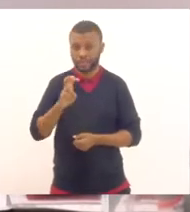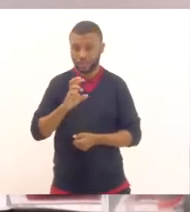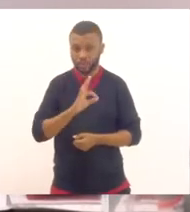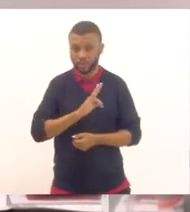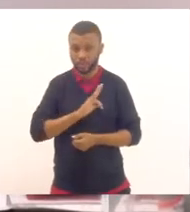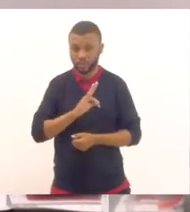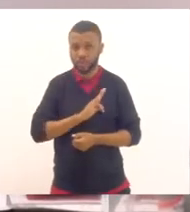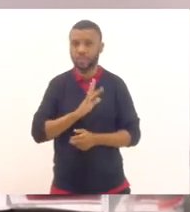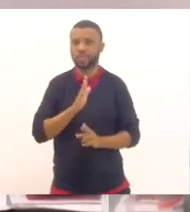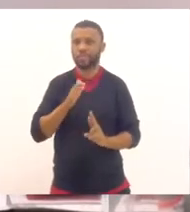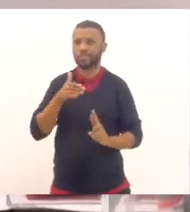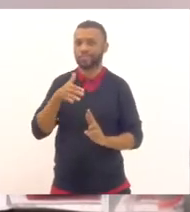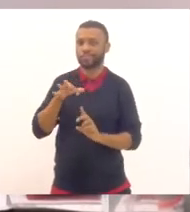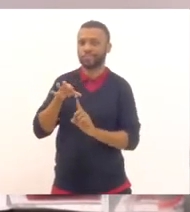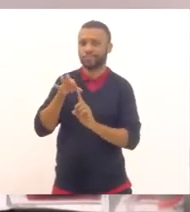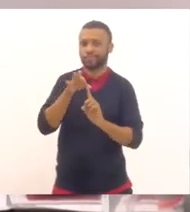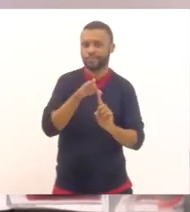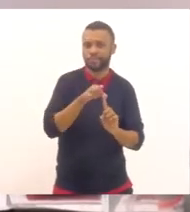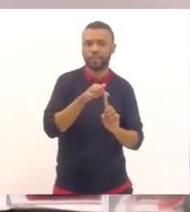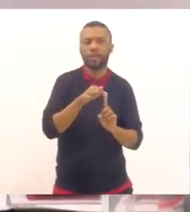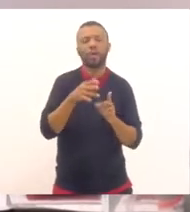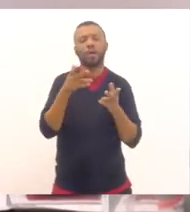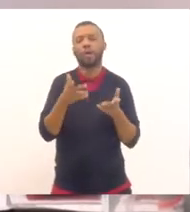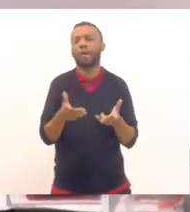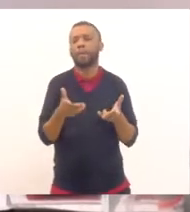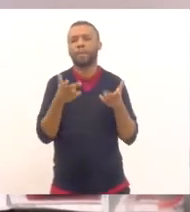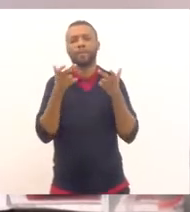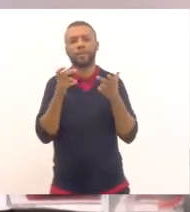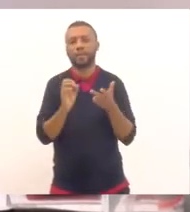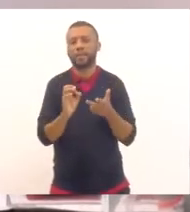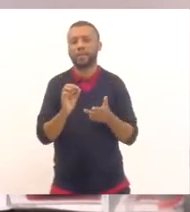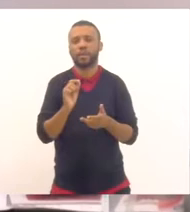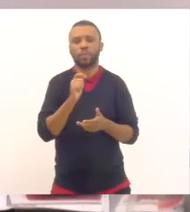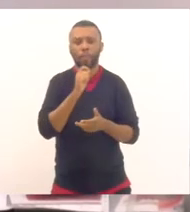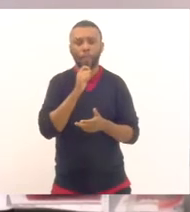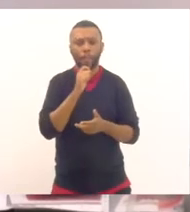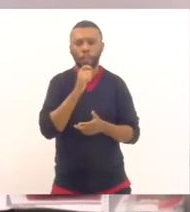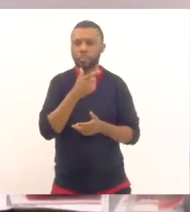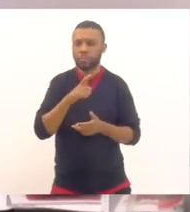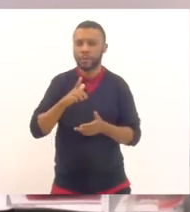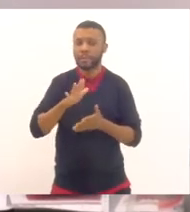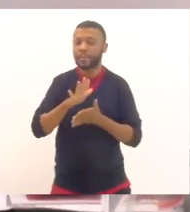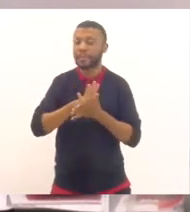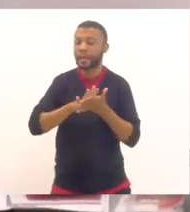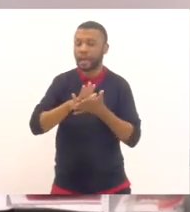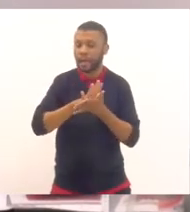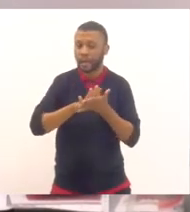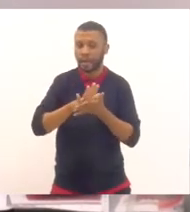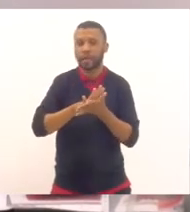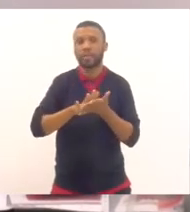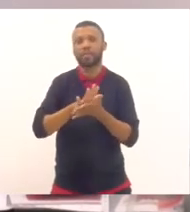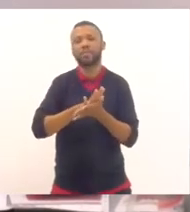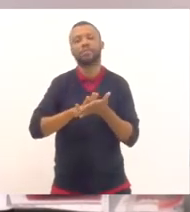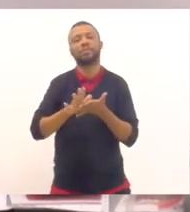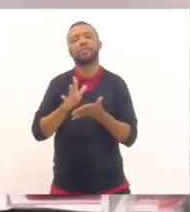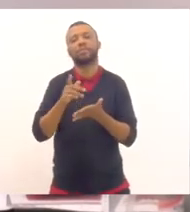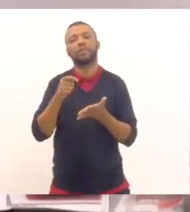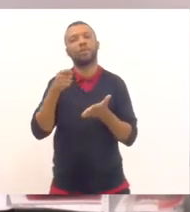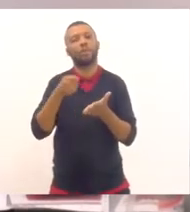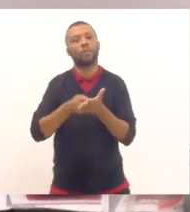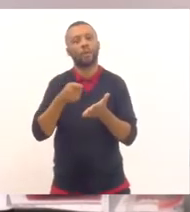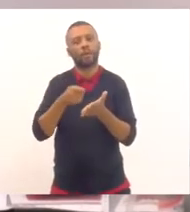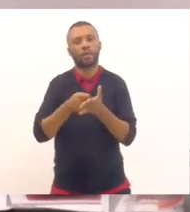designadas eu percebi que no ano nenhuma não é no digamos assim que esteja